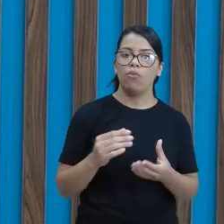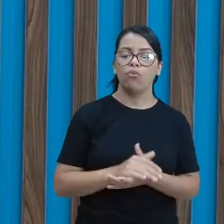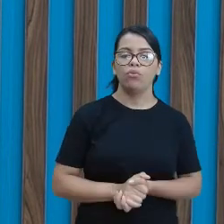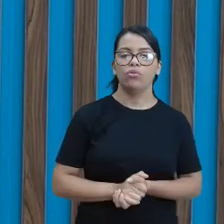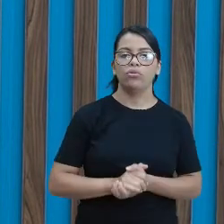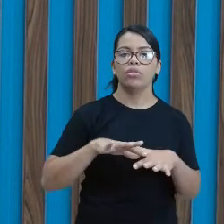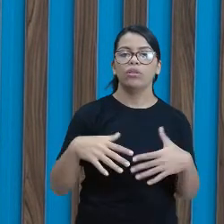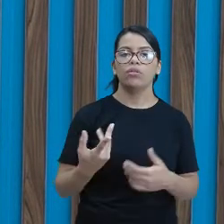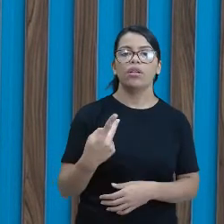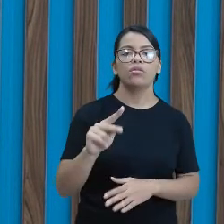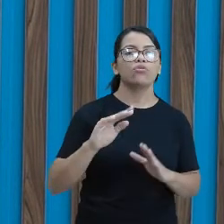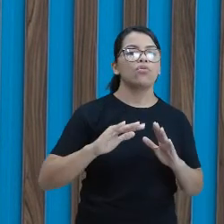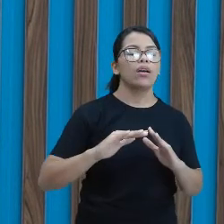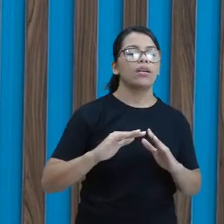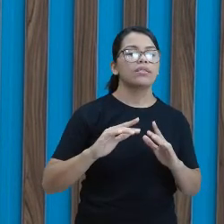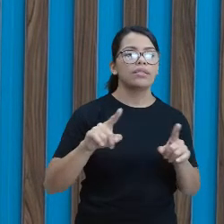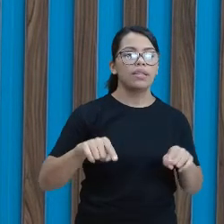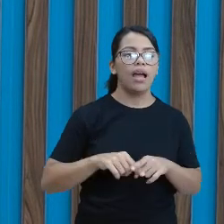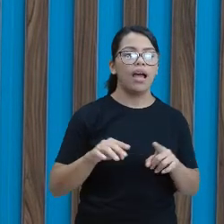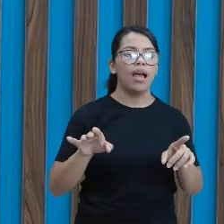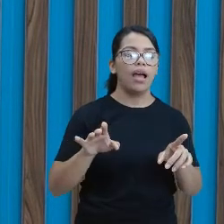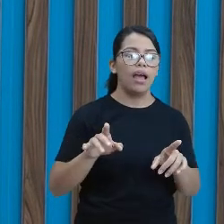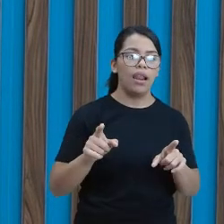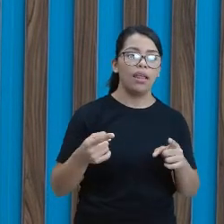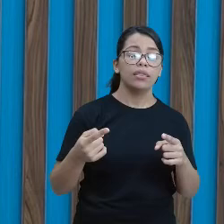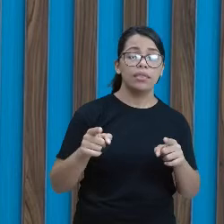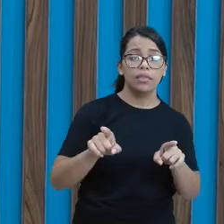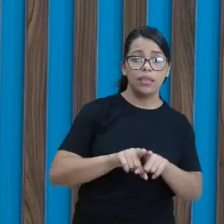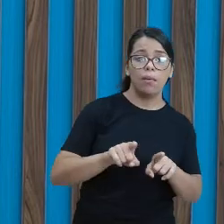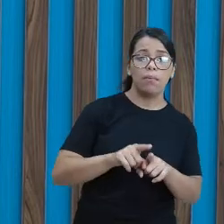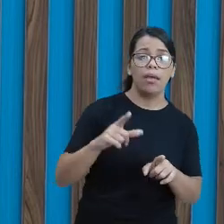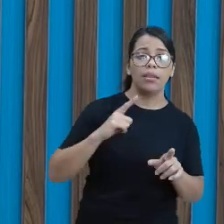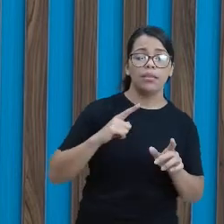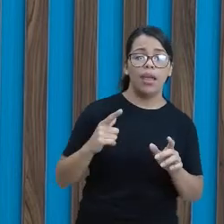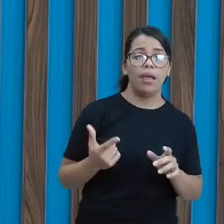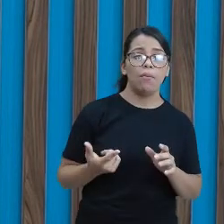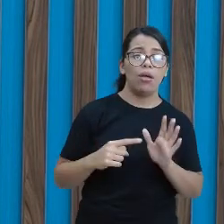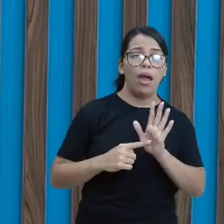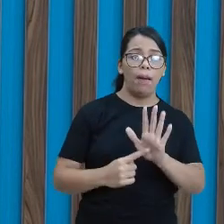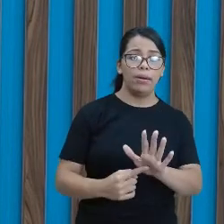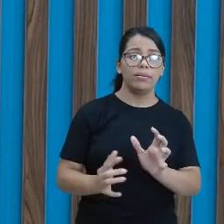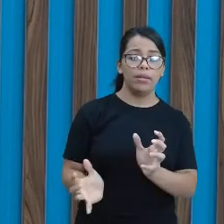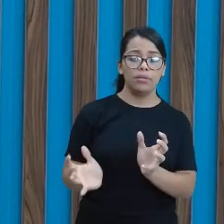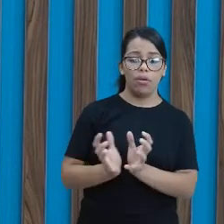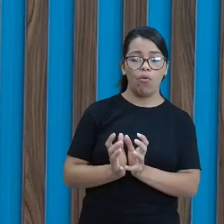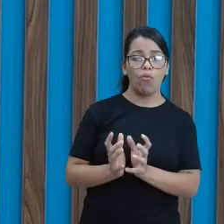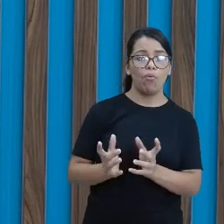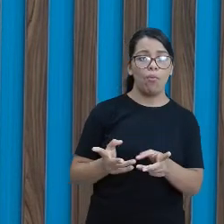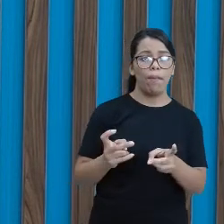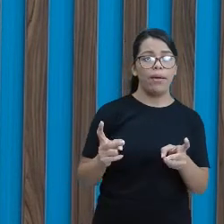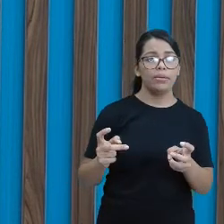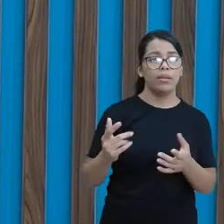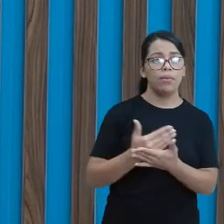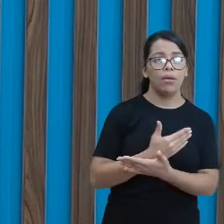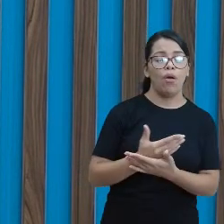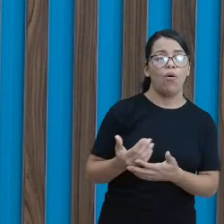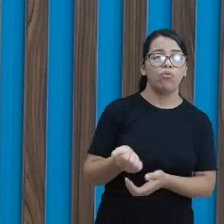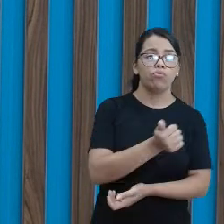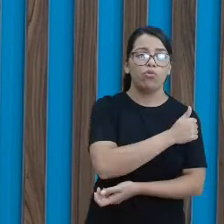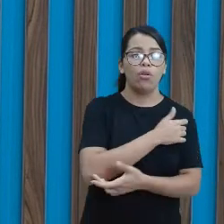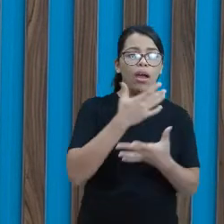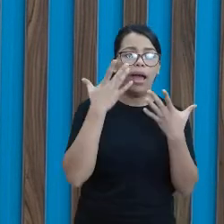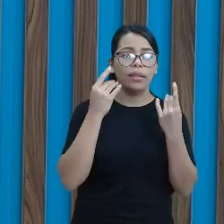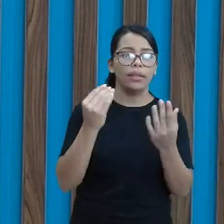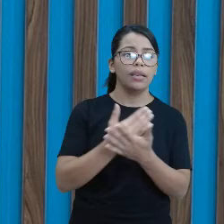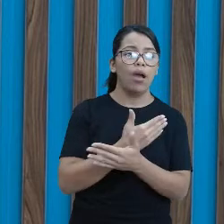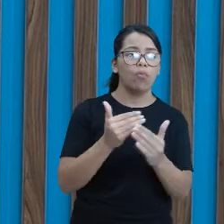sala de vocês também, na hora que vocês estão expondo um trabalho em grupo, fiquem sabendo que todos os colegas estão atentos. E alguns podem não concordar com o que vocês